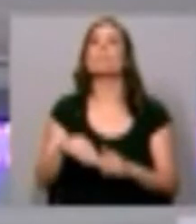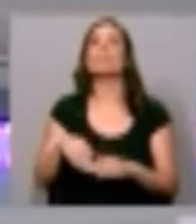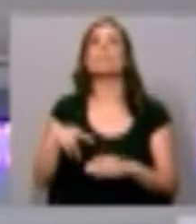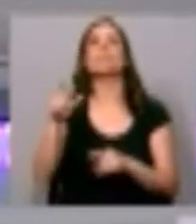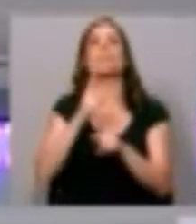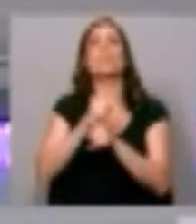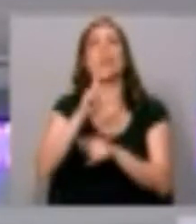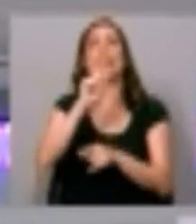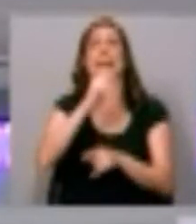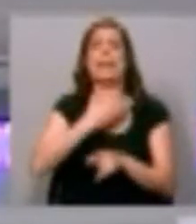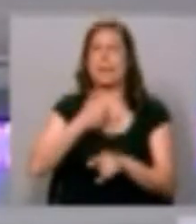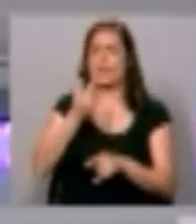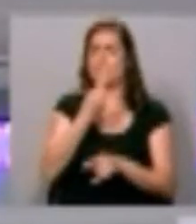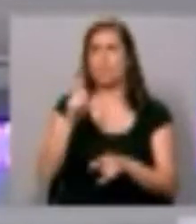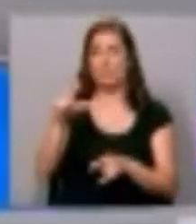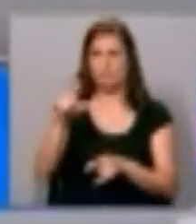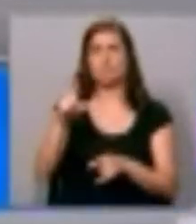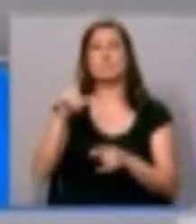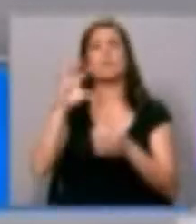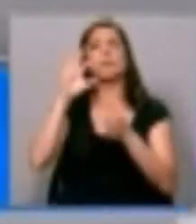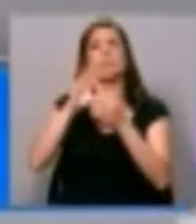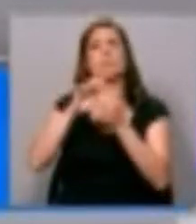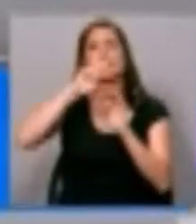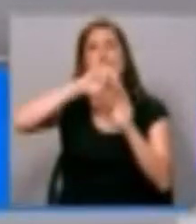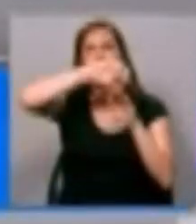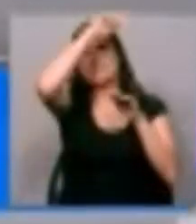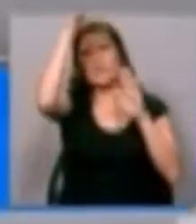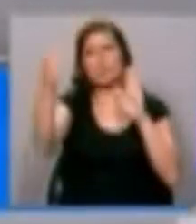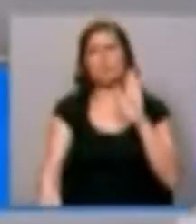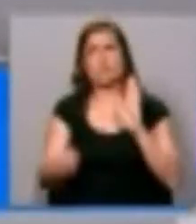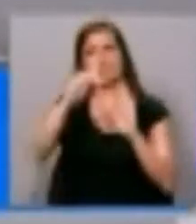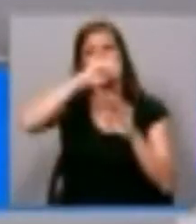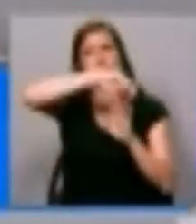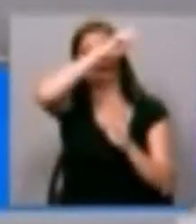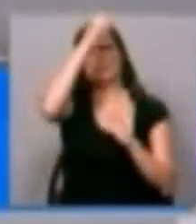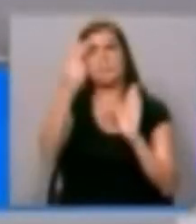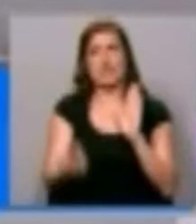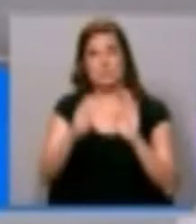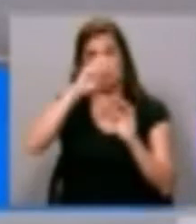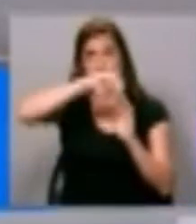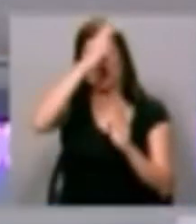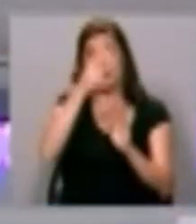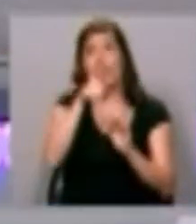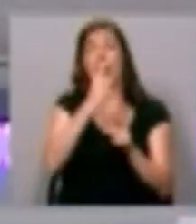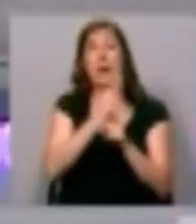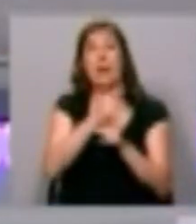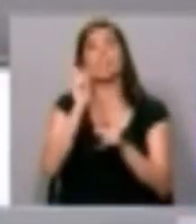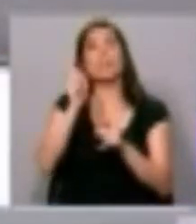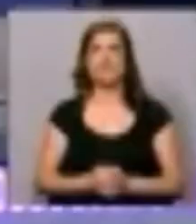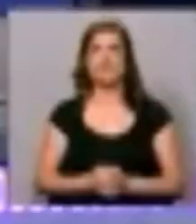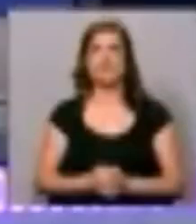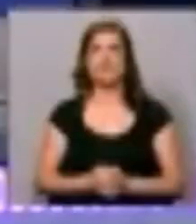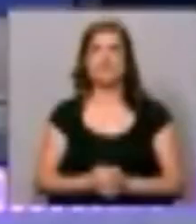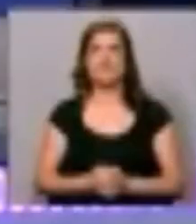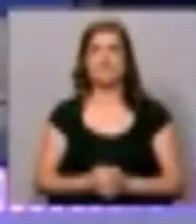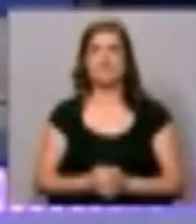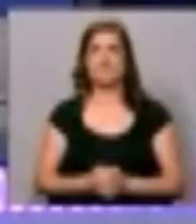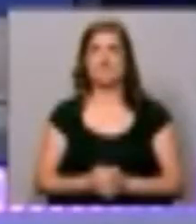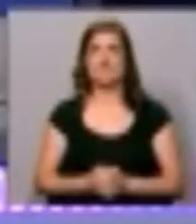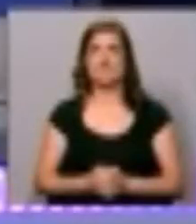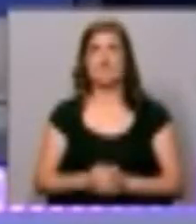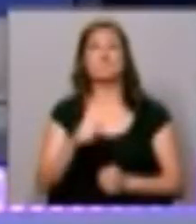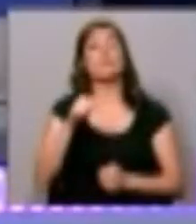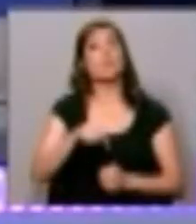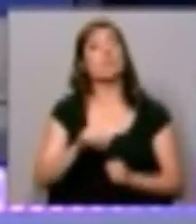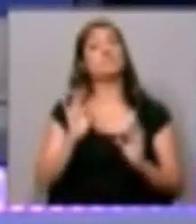Bull Cliff Diving. O campeonato de saltos para a água à grande altura está pelo 6º ano consecutivo nos Açores. Chega